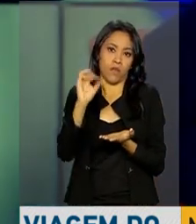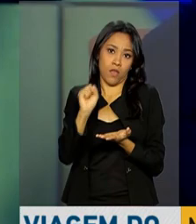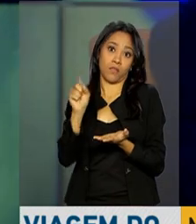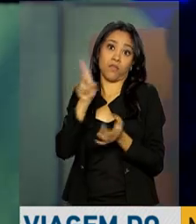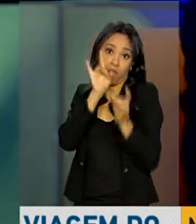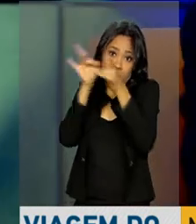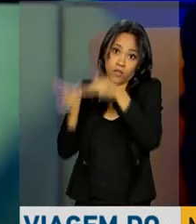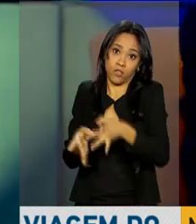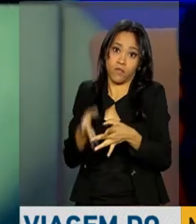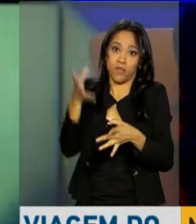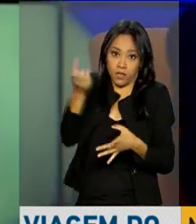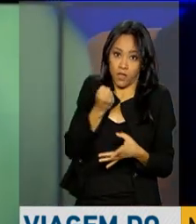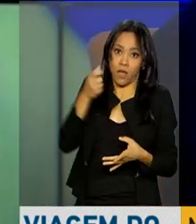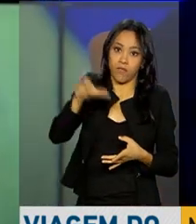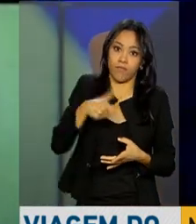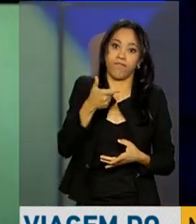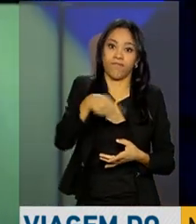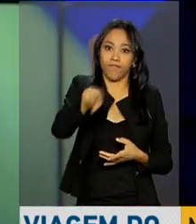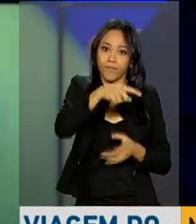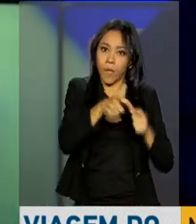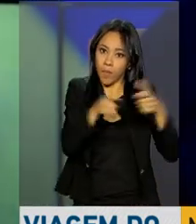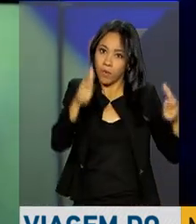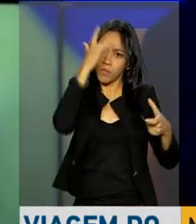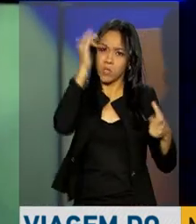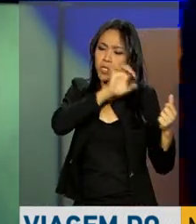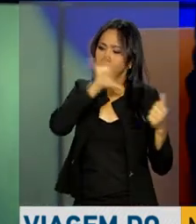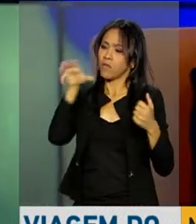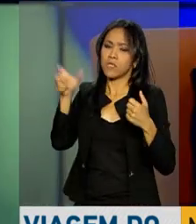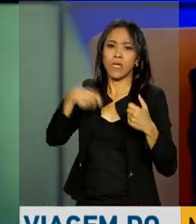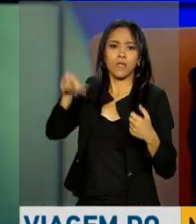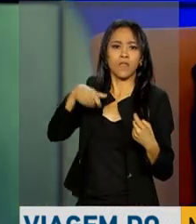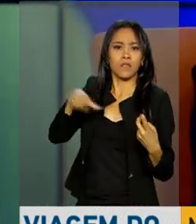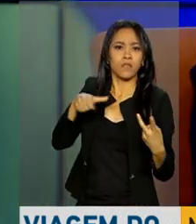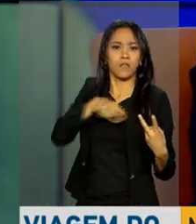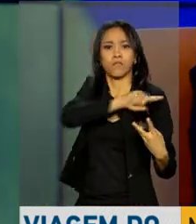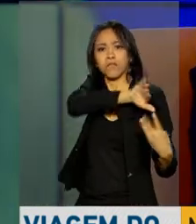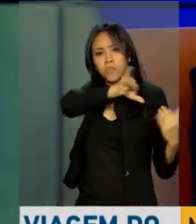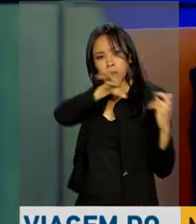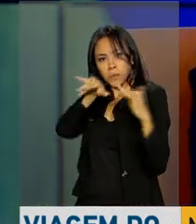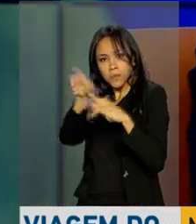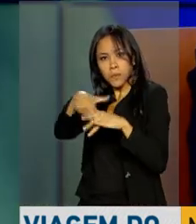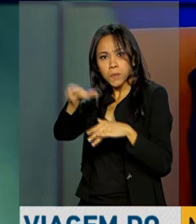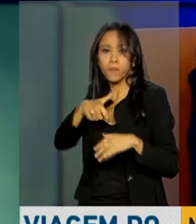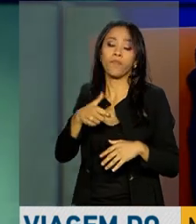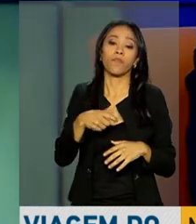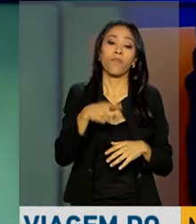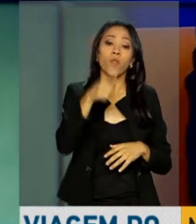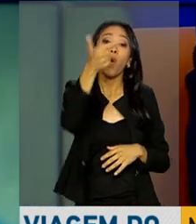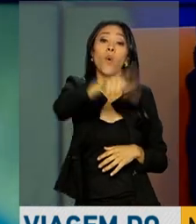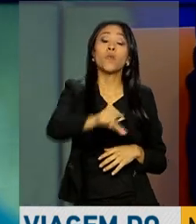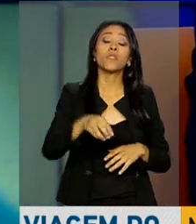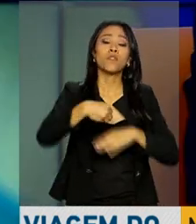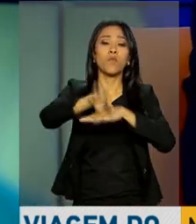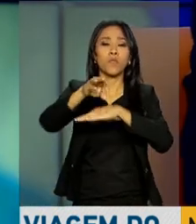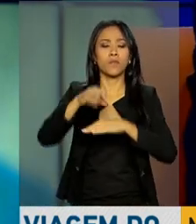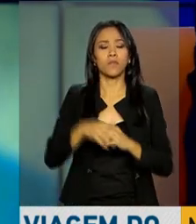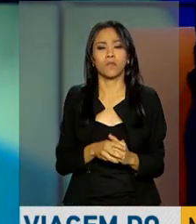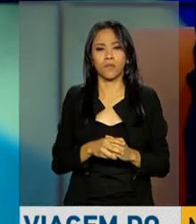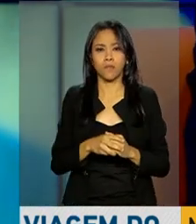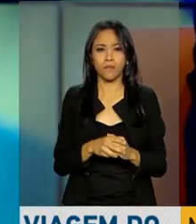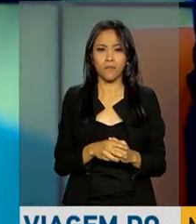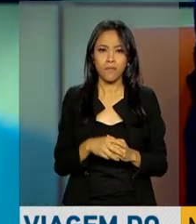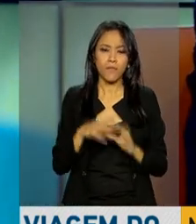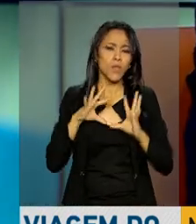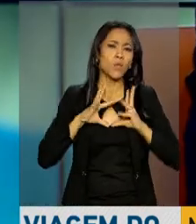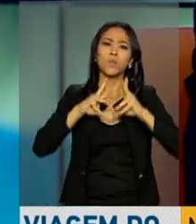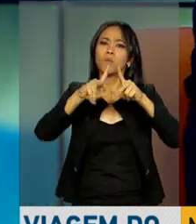até depois, se você me permitir, eu vou deixar uns dados que eu trouxe aqui, que são dados impressionantes, mas eu não vou relatar. É